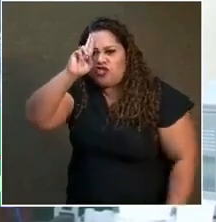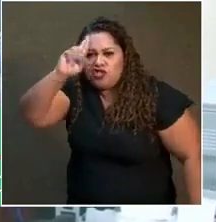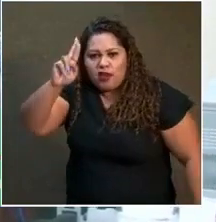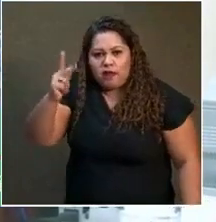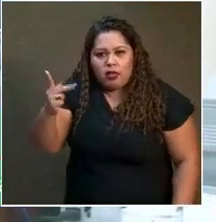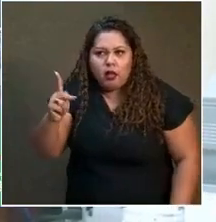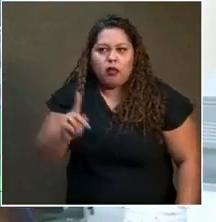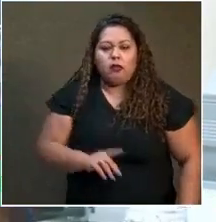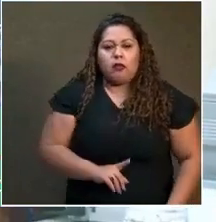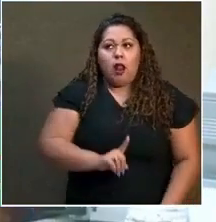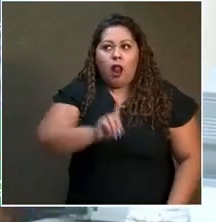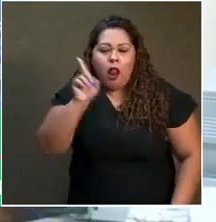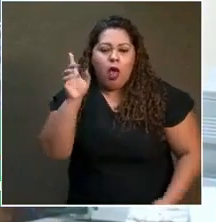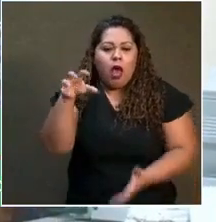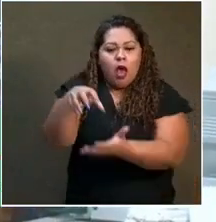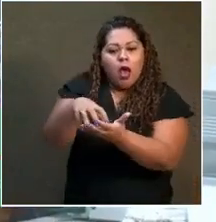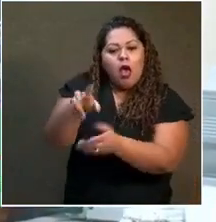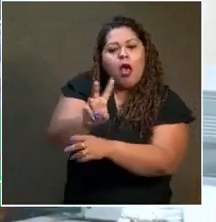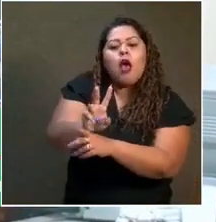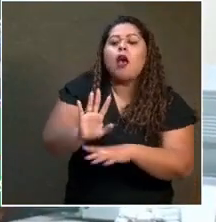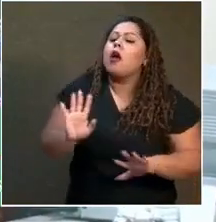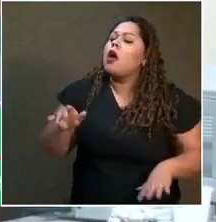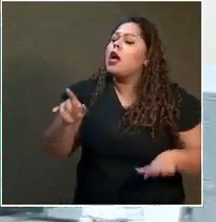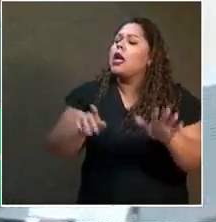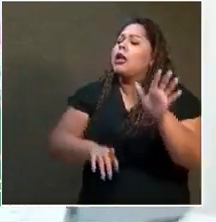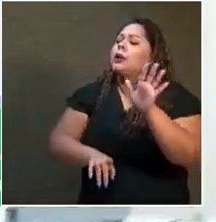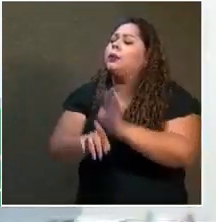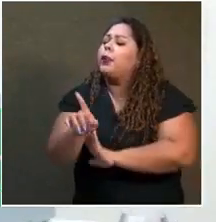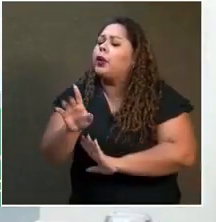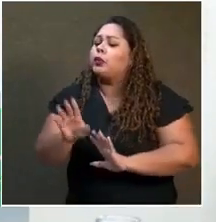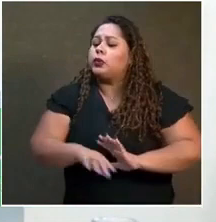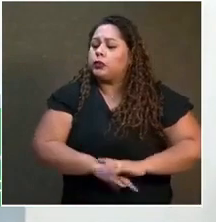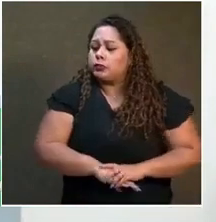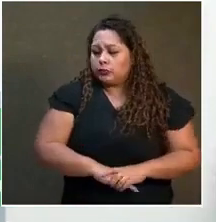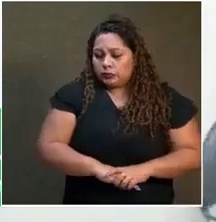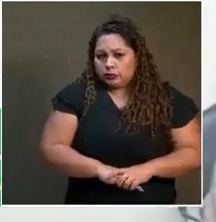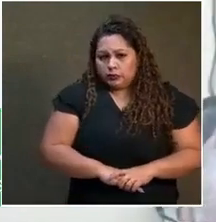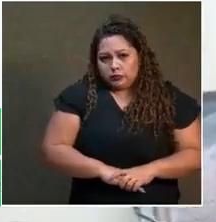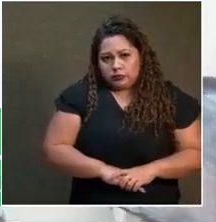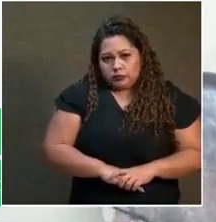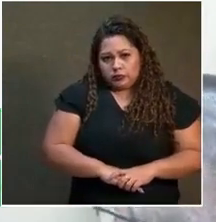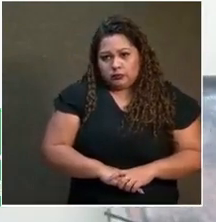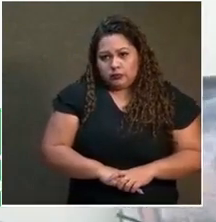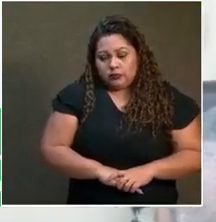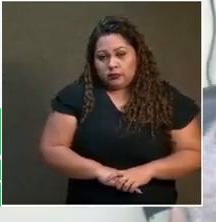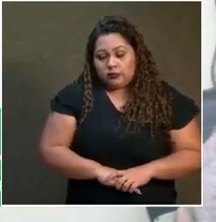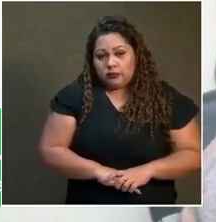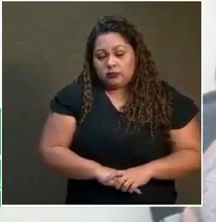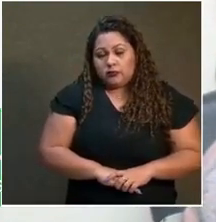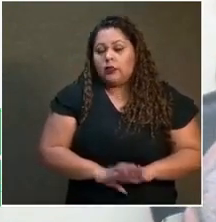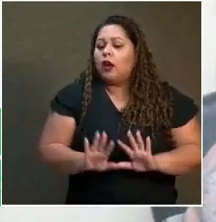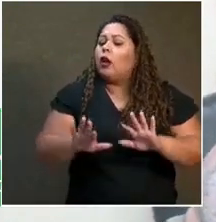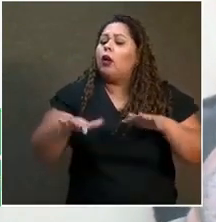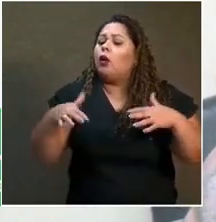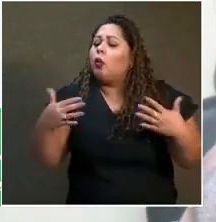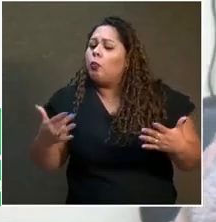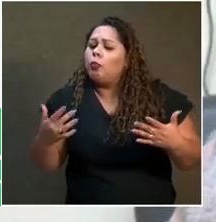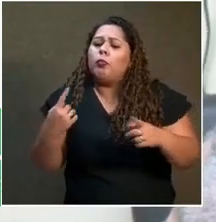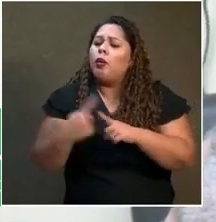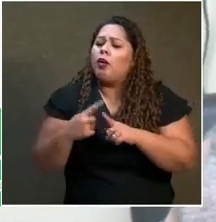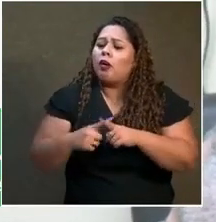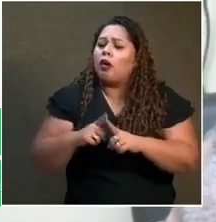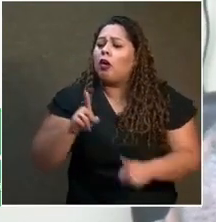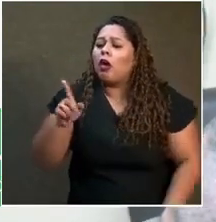corregedoria. Olha o que o corregedor pergunta para o superior do Cássio. Perguntado por qual motivo o